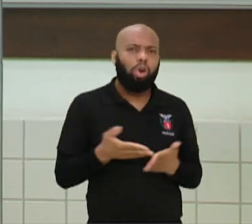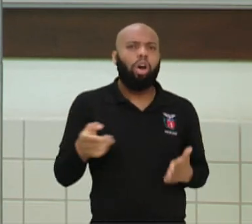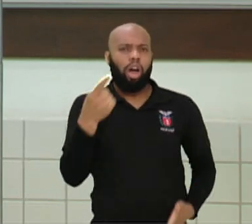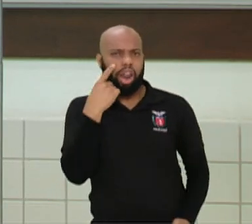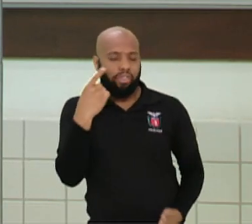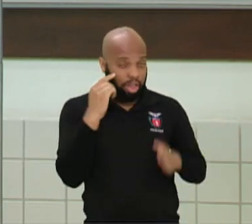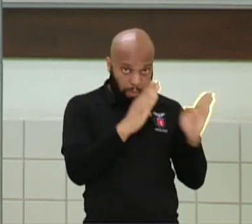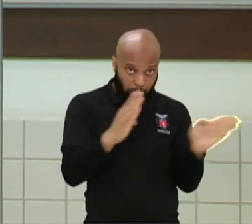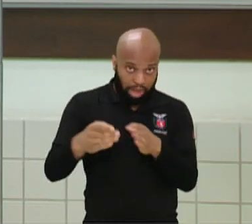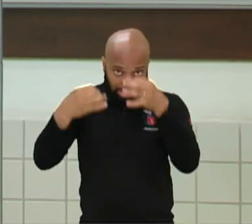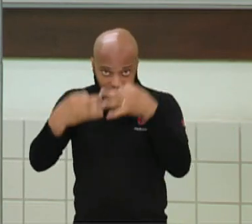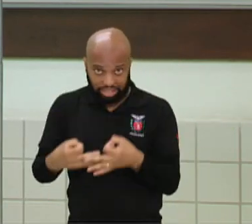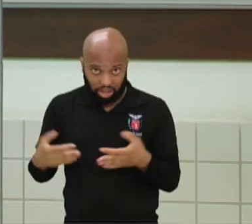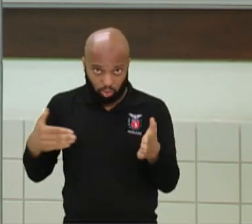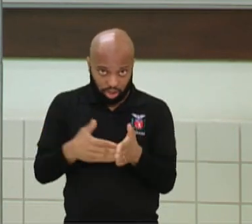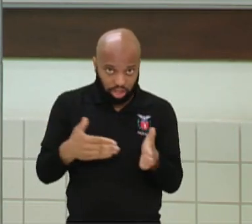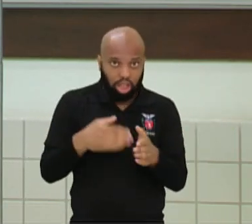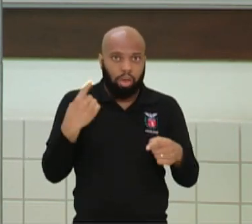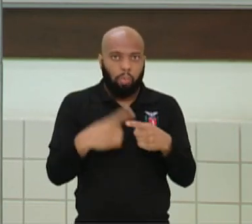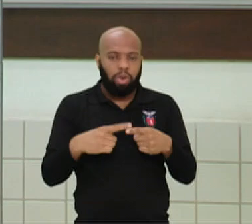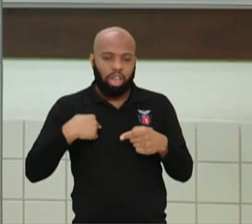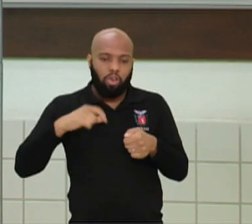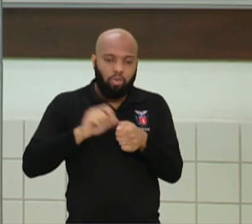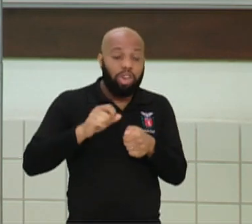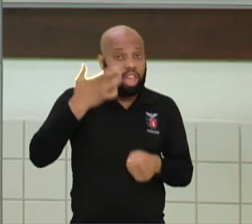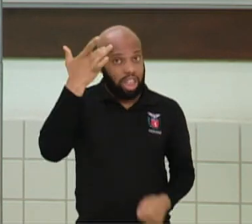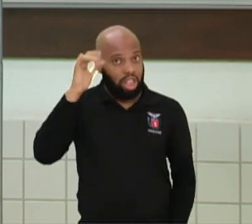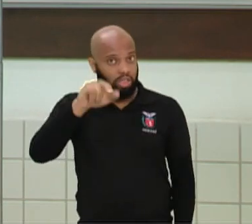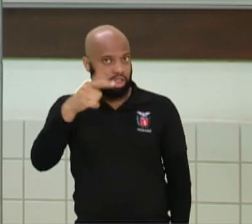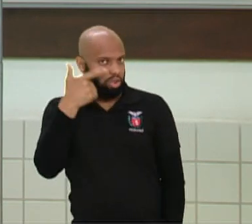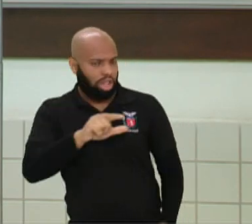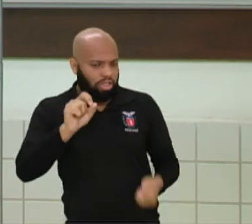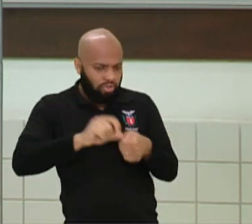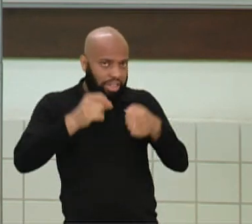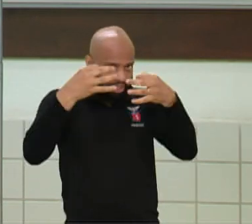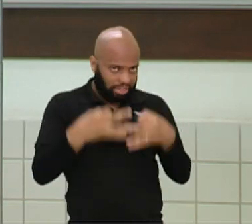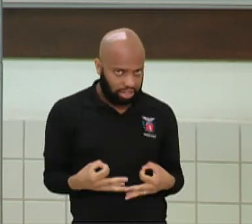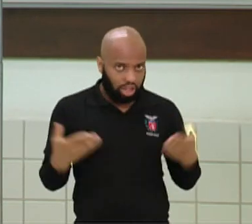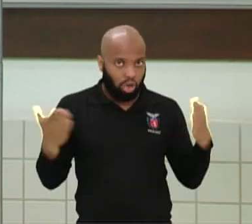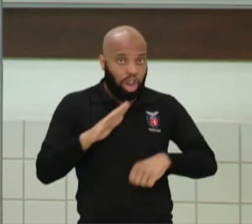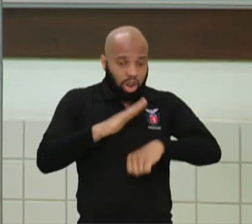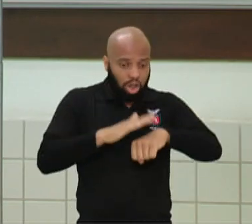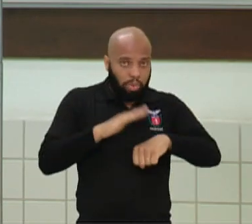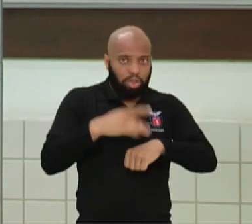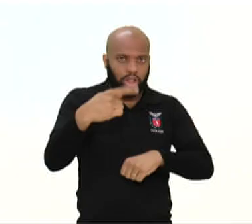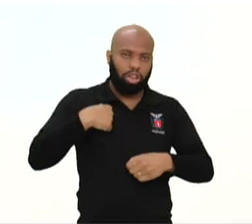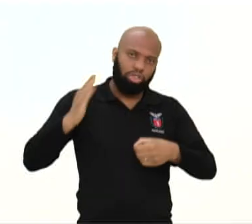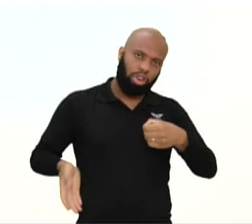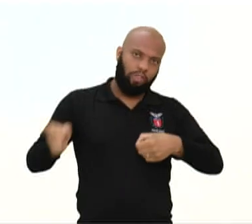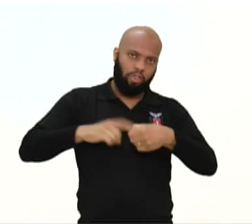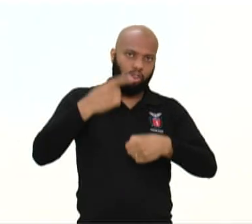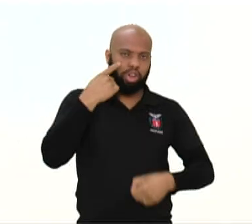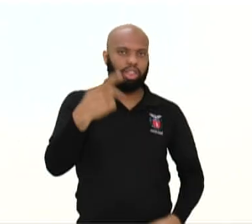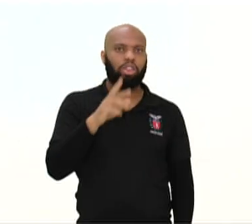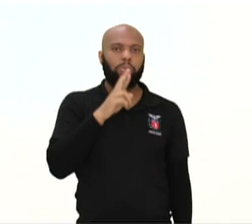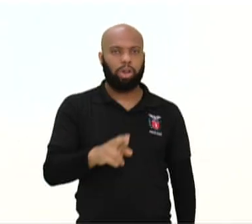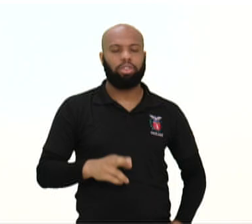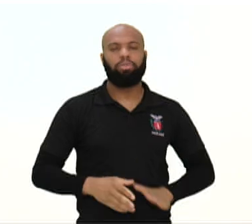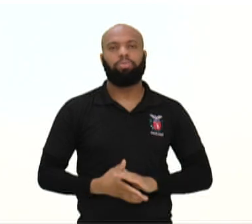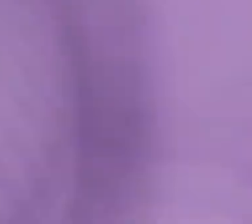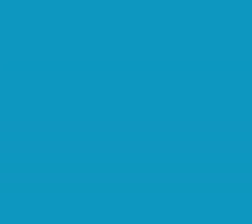esse passo, porque eu tenho feito com vocês e aí eu não sei se vocês estão fazendo aí certinho. Aí a gente já vem daqui a pouquinho só para verificar o